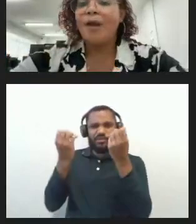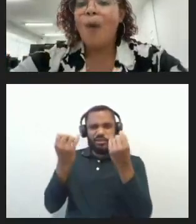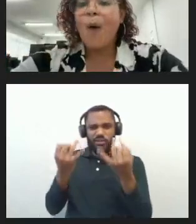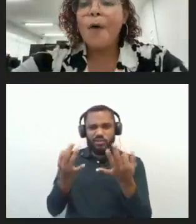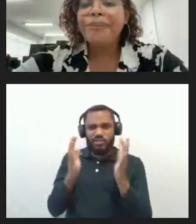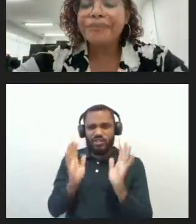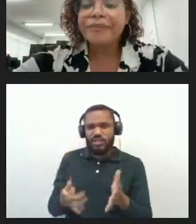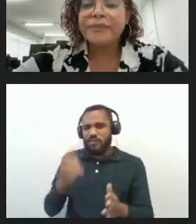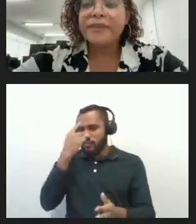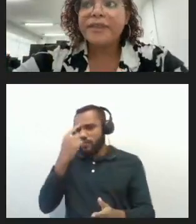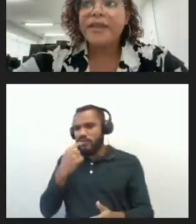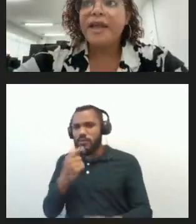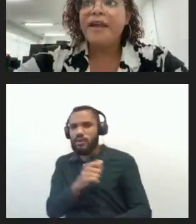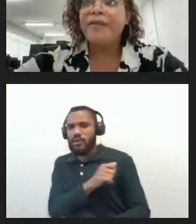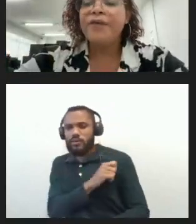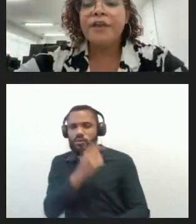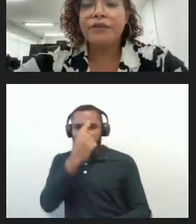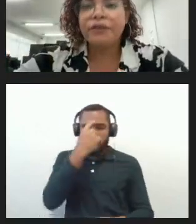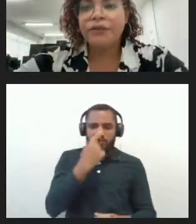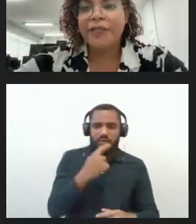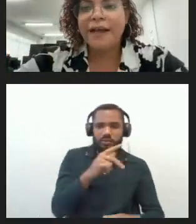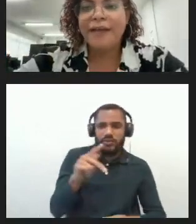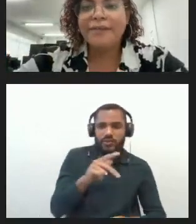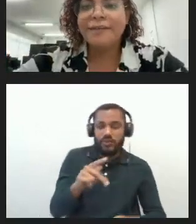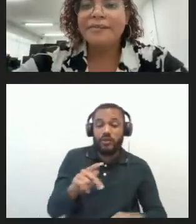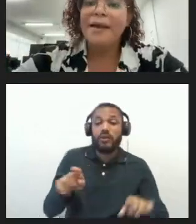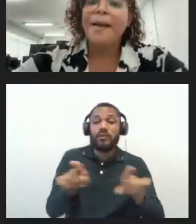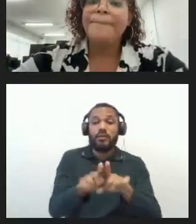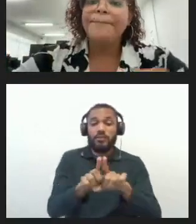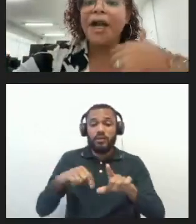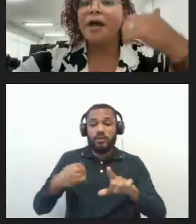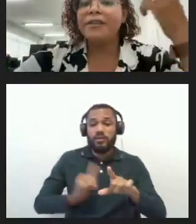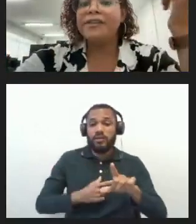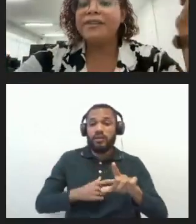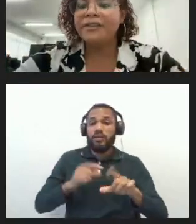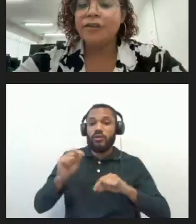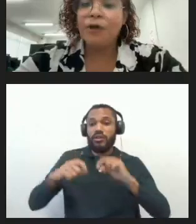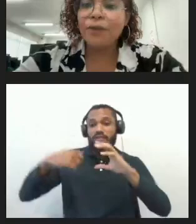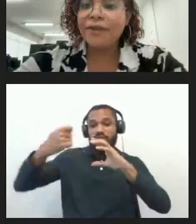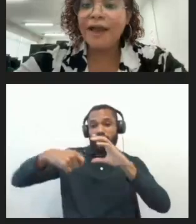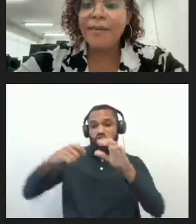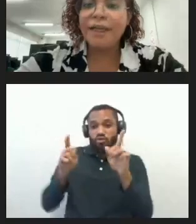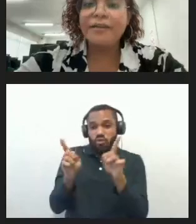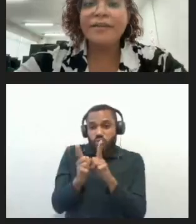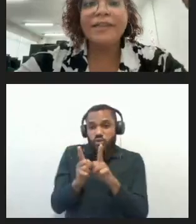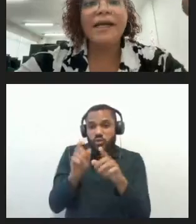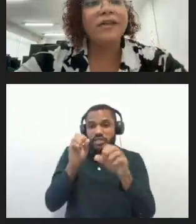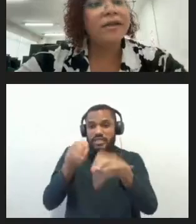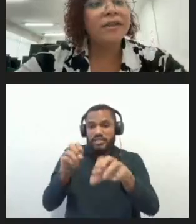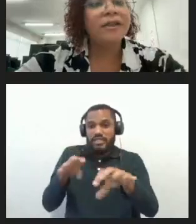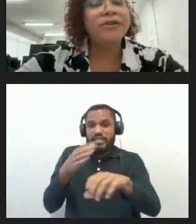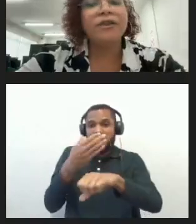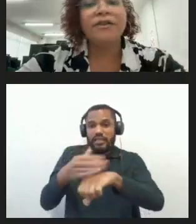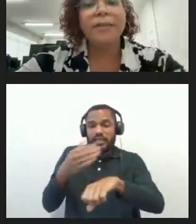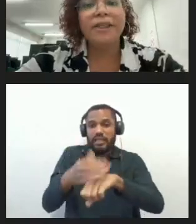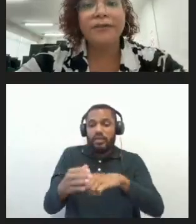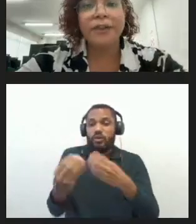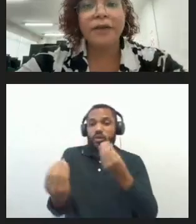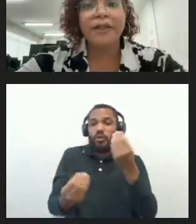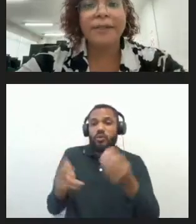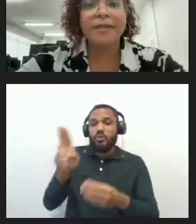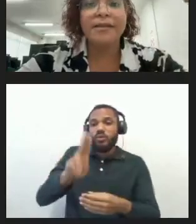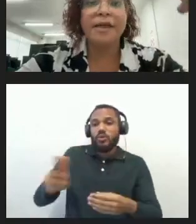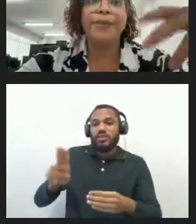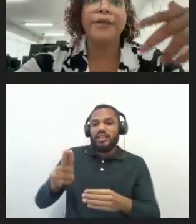gente trabalha com vídeos tutoriais para a utilização de algumas ferramentas do nosso